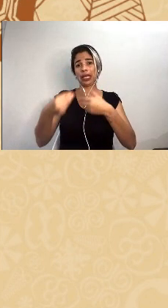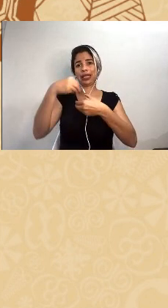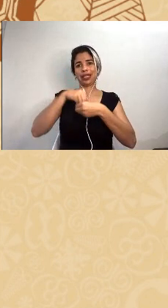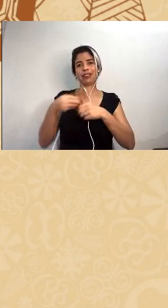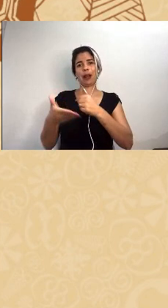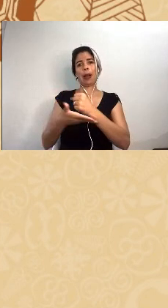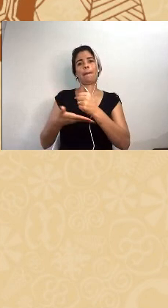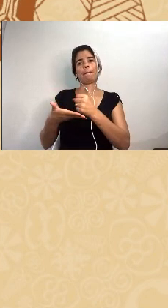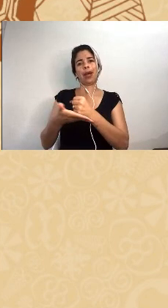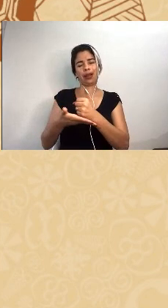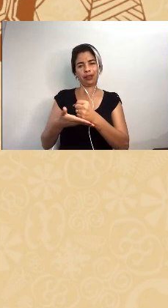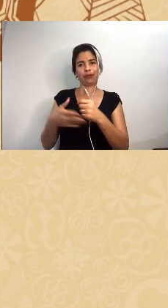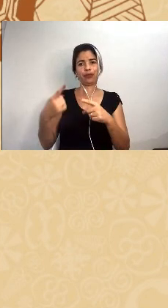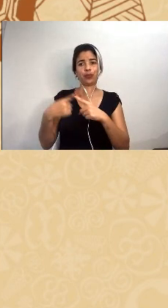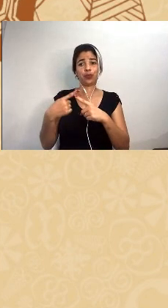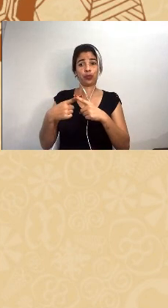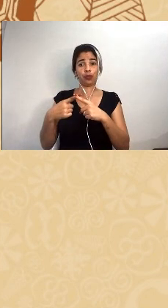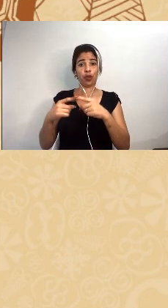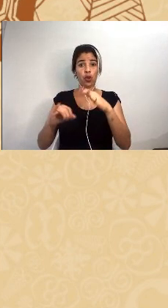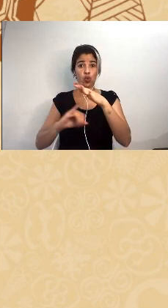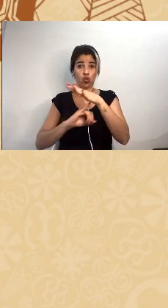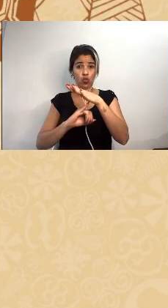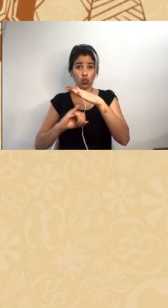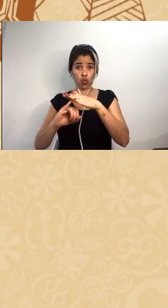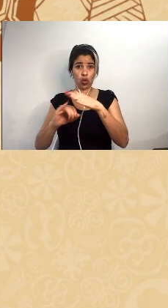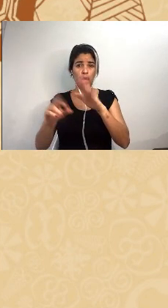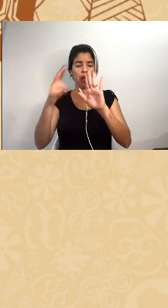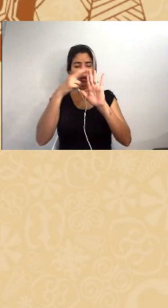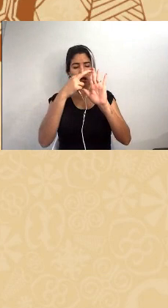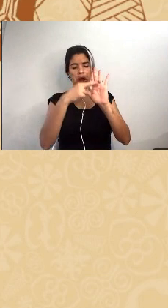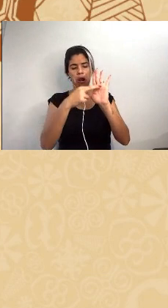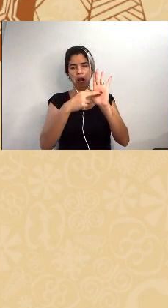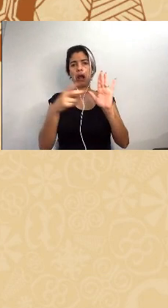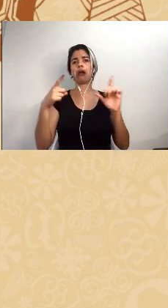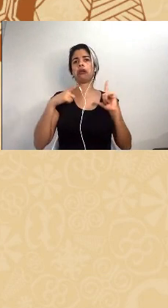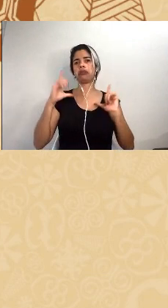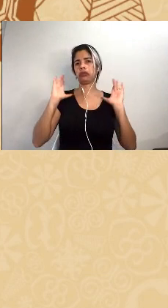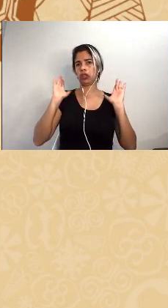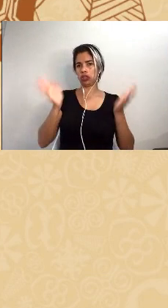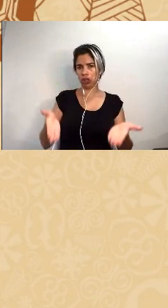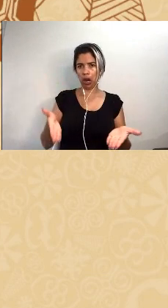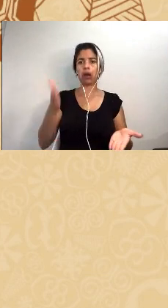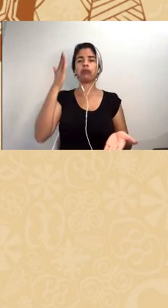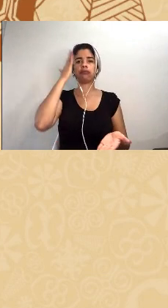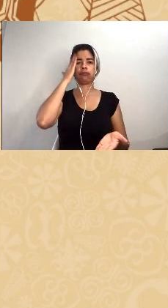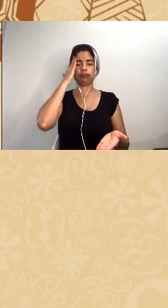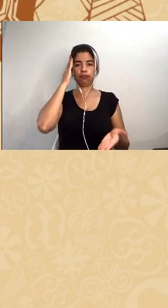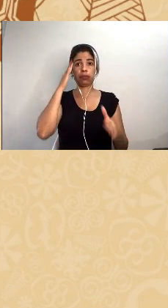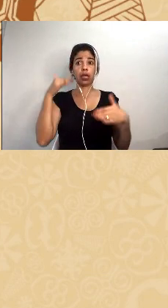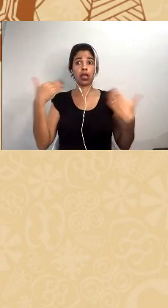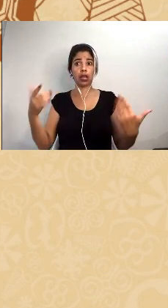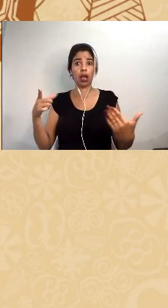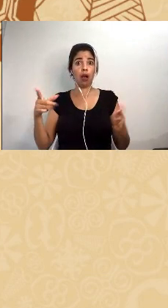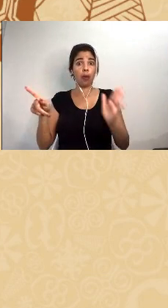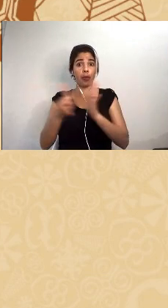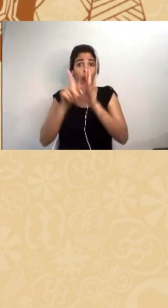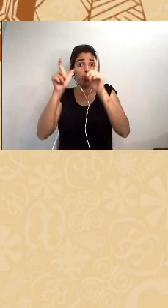As instituições, a partir das suas normativas e seus ordenamentos, né, revestida de um